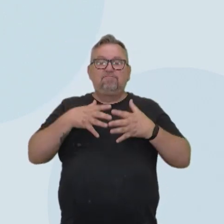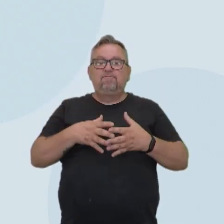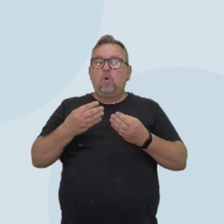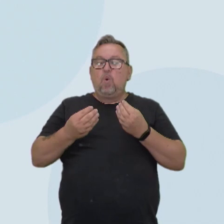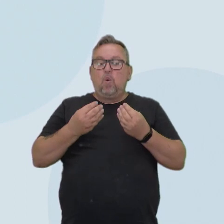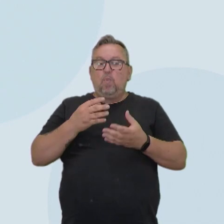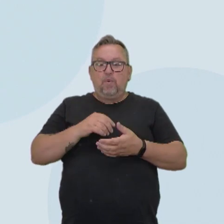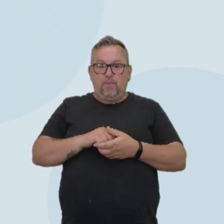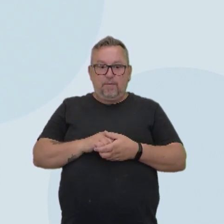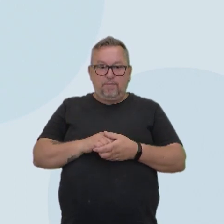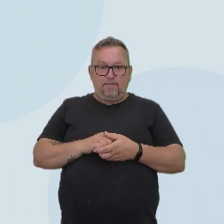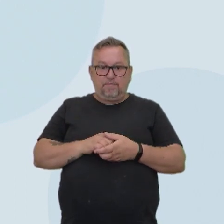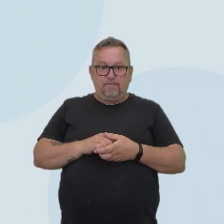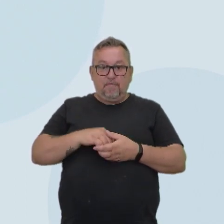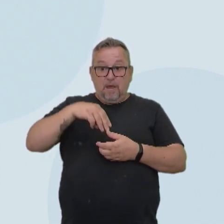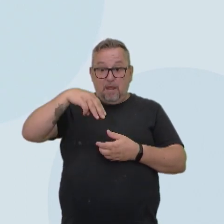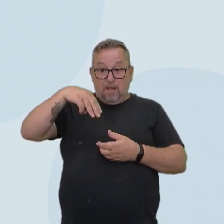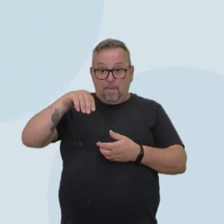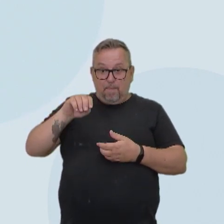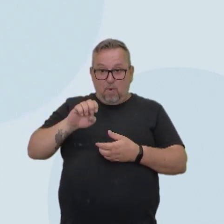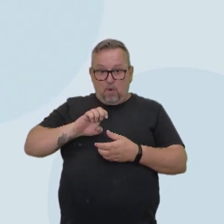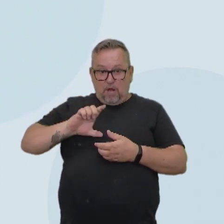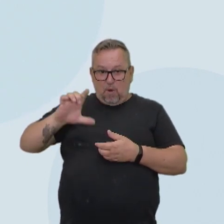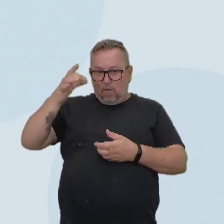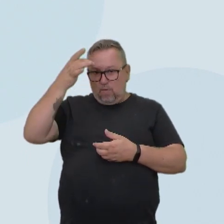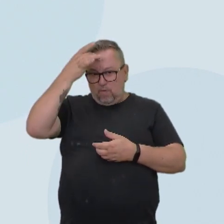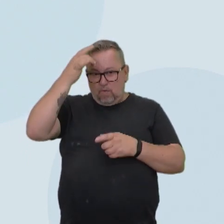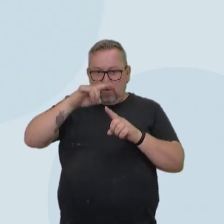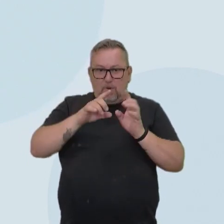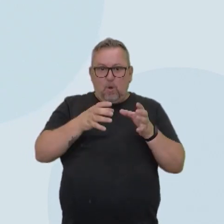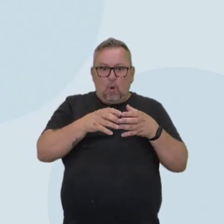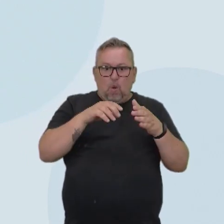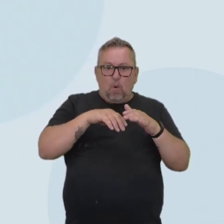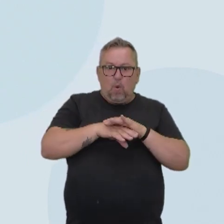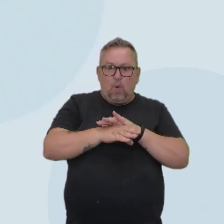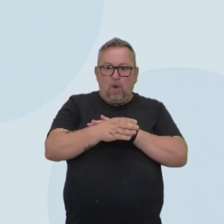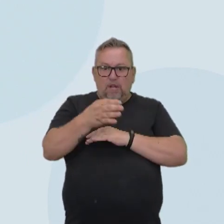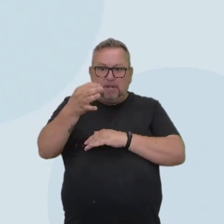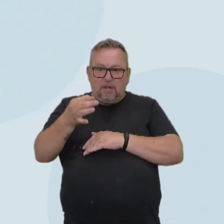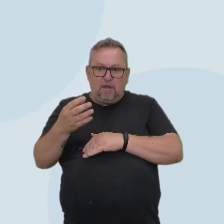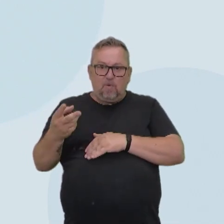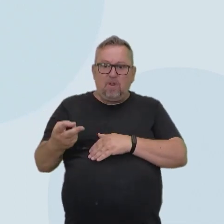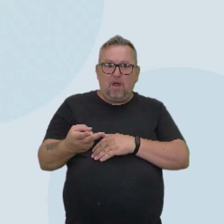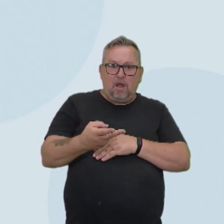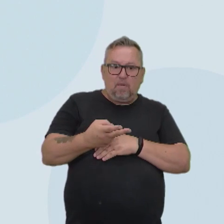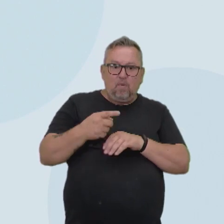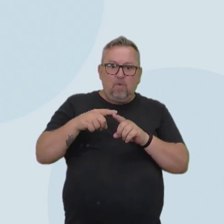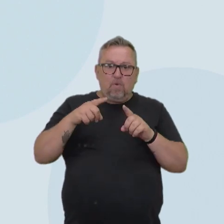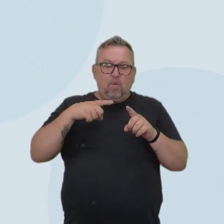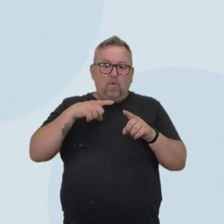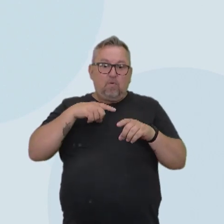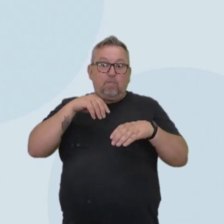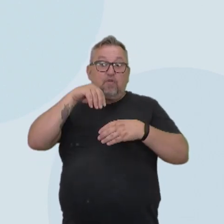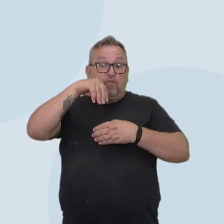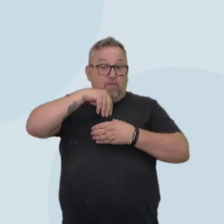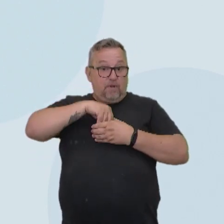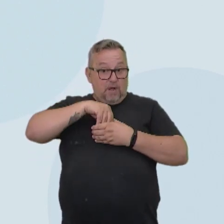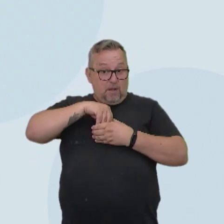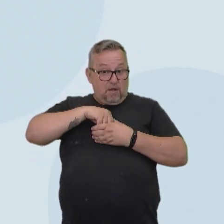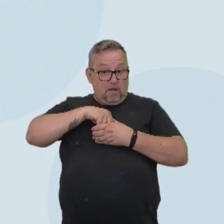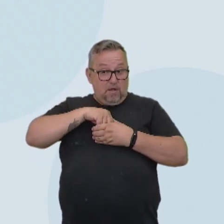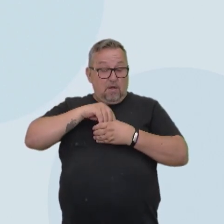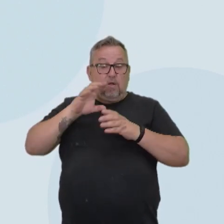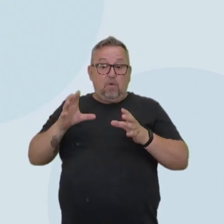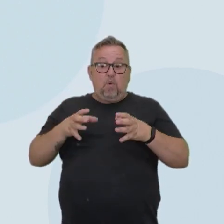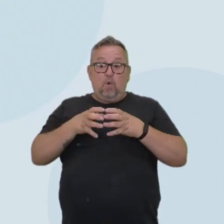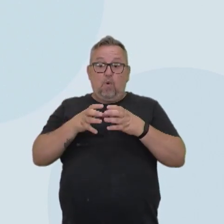Como? A moral, como a gente viu, é o conjunto de costumes que a gente julga certo e errado de acordo com a nossa subjetividade ou